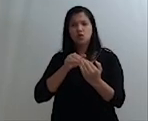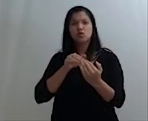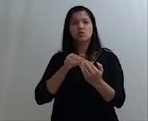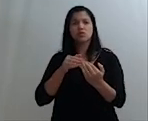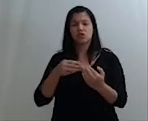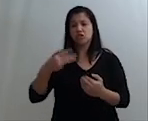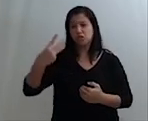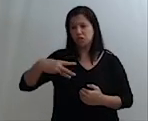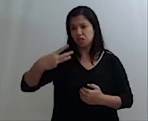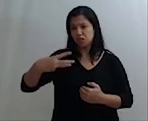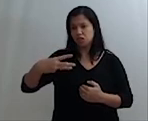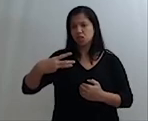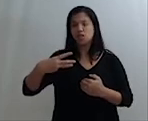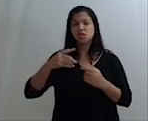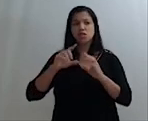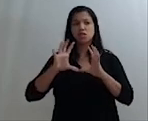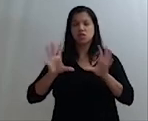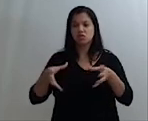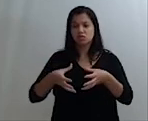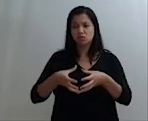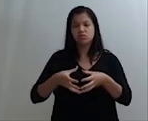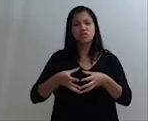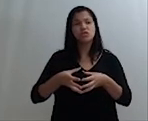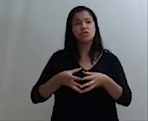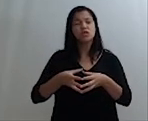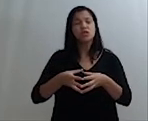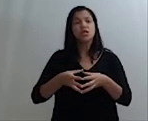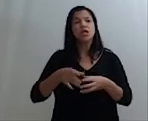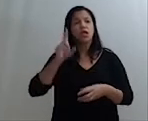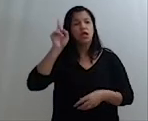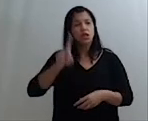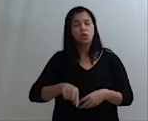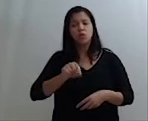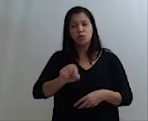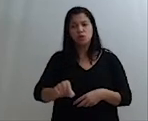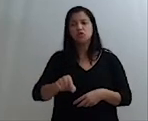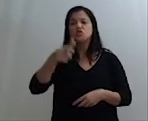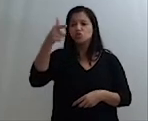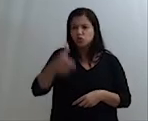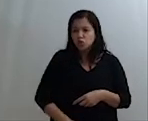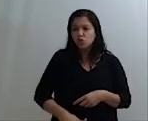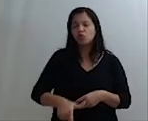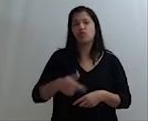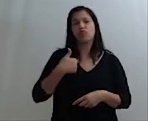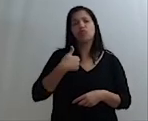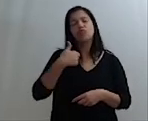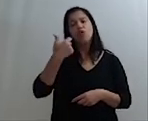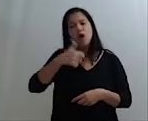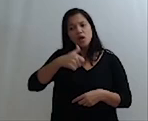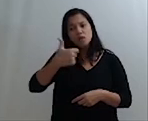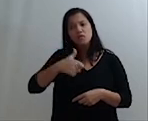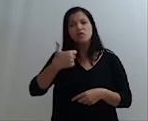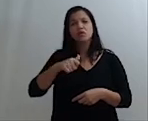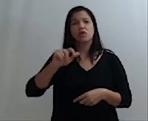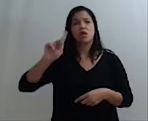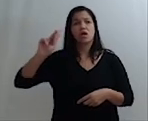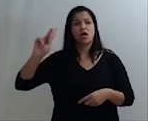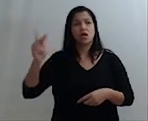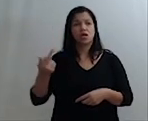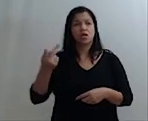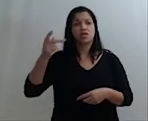sessão seja reanalisada a decisão o entendimento manifestado no HC 583